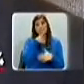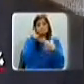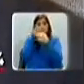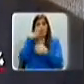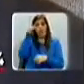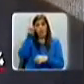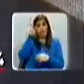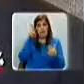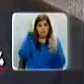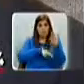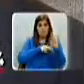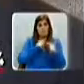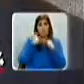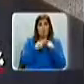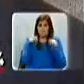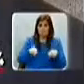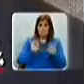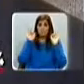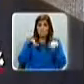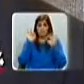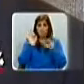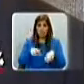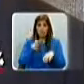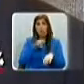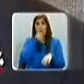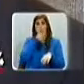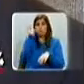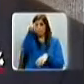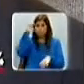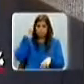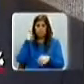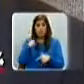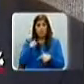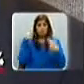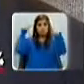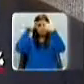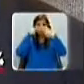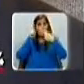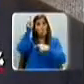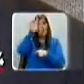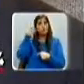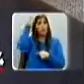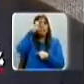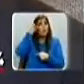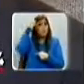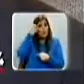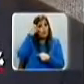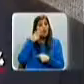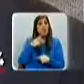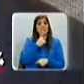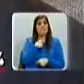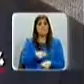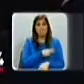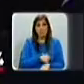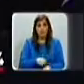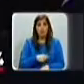ano 2014, é dicir, este ano estará finalizado o tren de alta velocidade que une o norte, Coruña, con Santiago, con Pontevedra